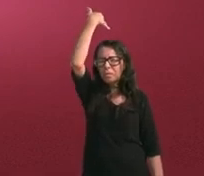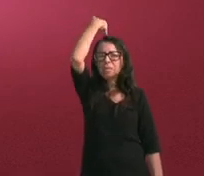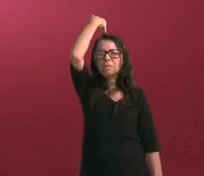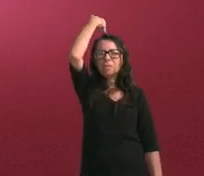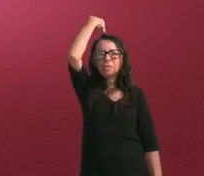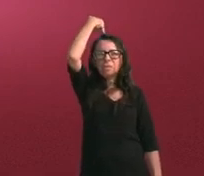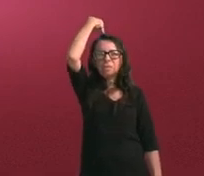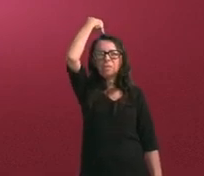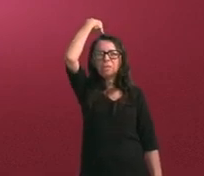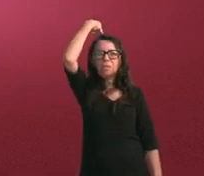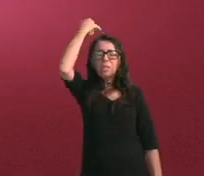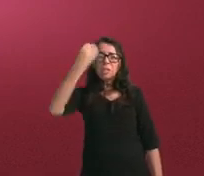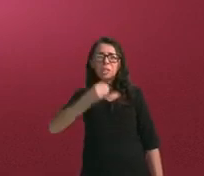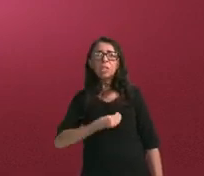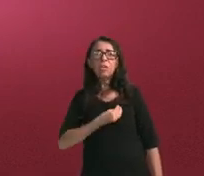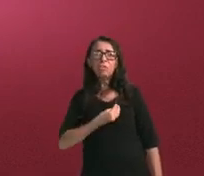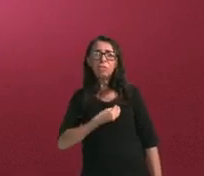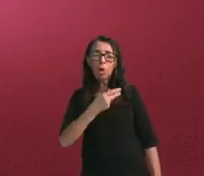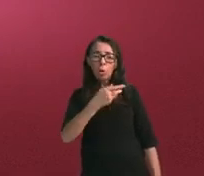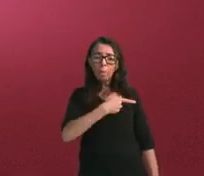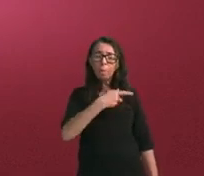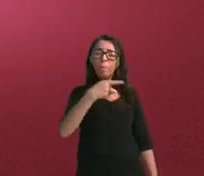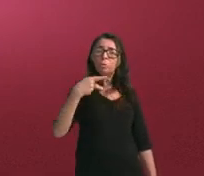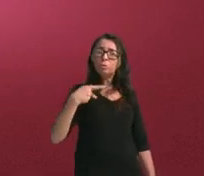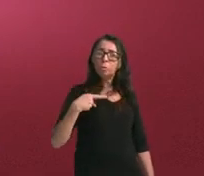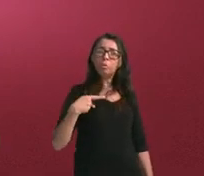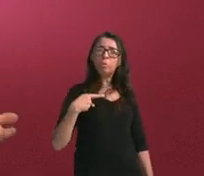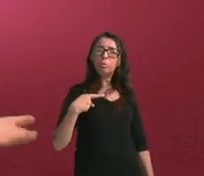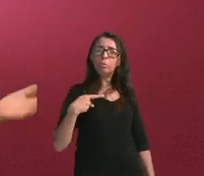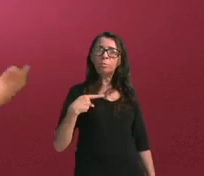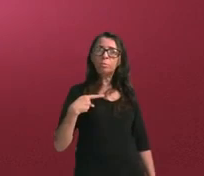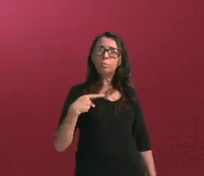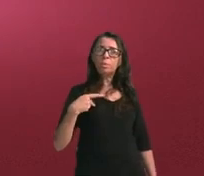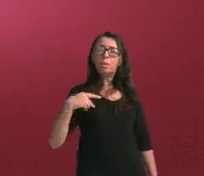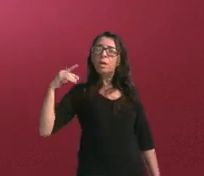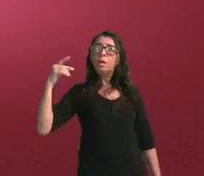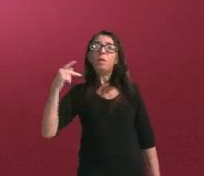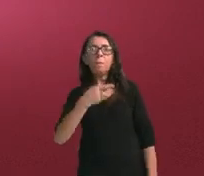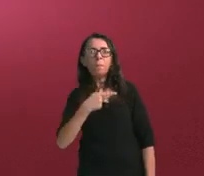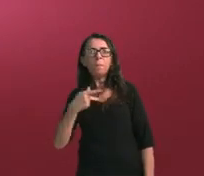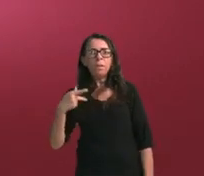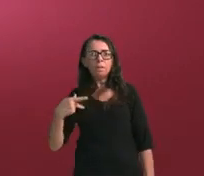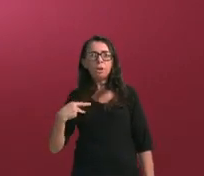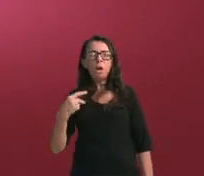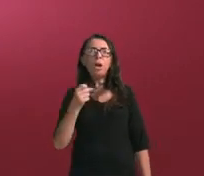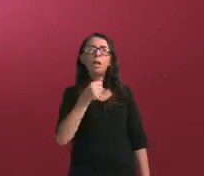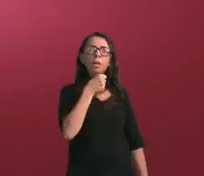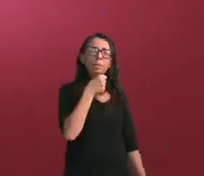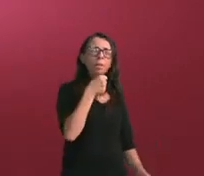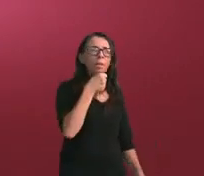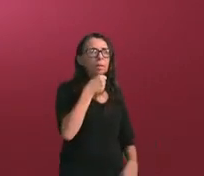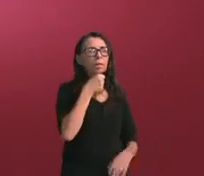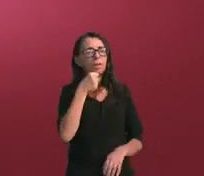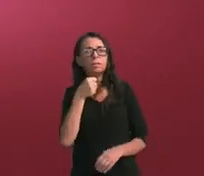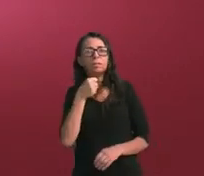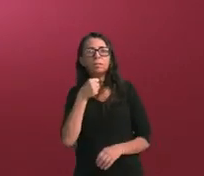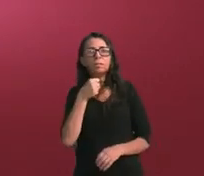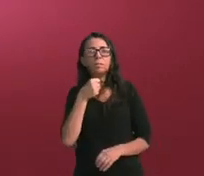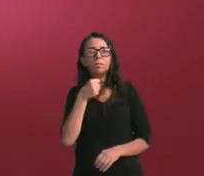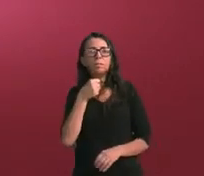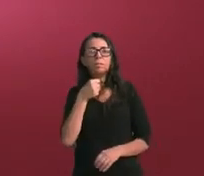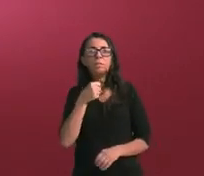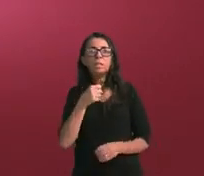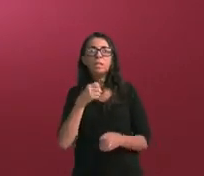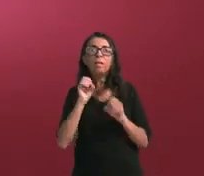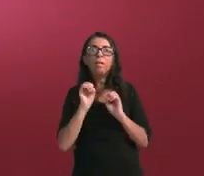vitórias espirituais são por intermédio de Deus. Então, quando elas ocorrem em nossa vida, nós vamos ver aqui ainda hoje, a glória vai ser